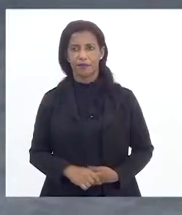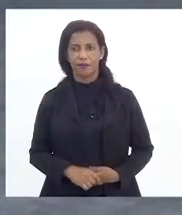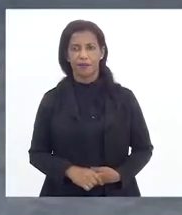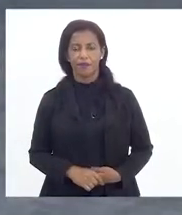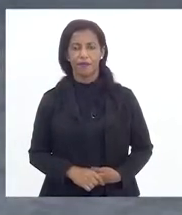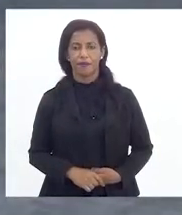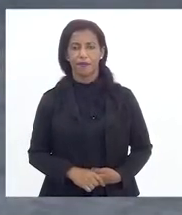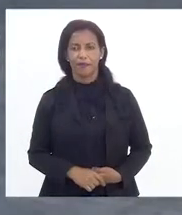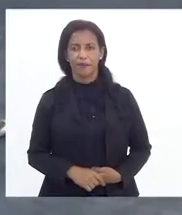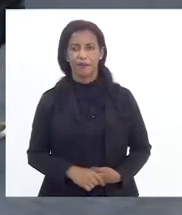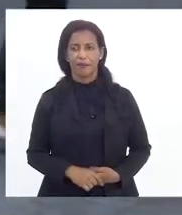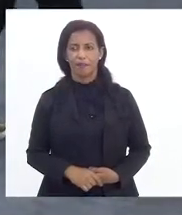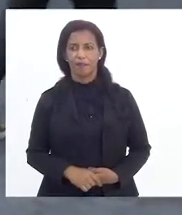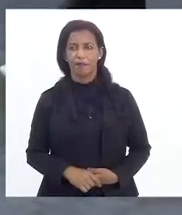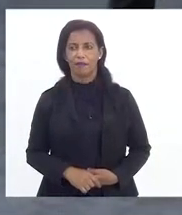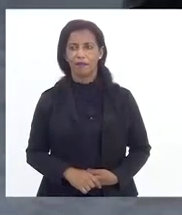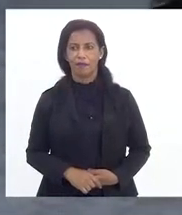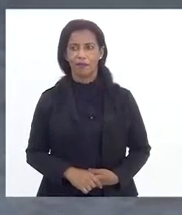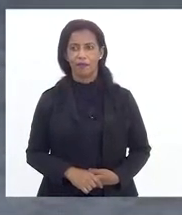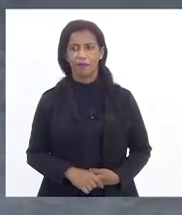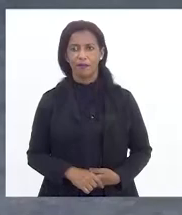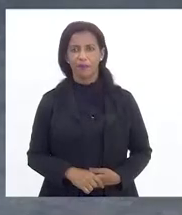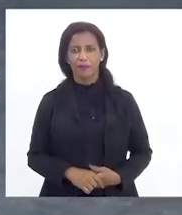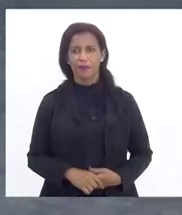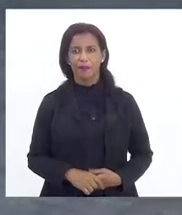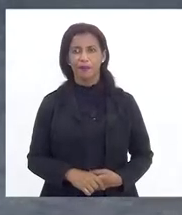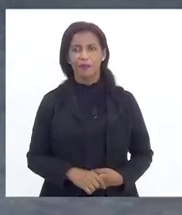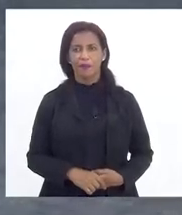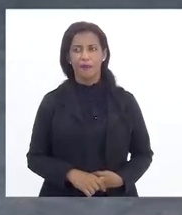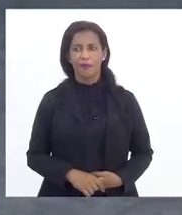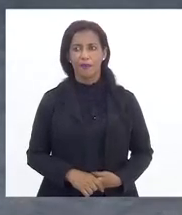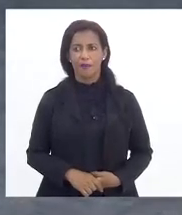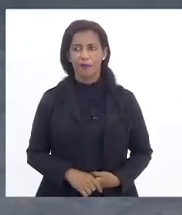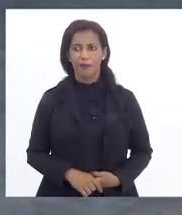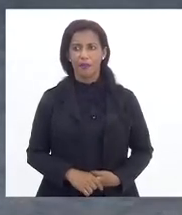já né Renata Dani